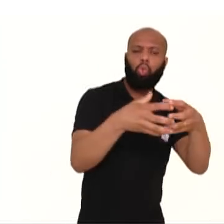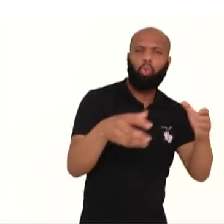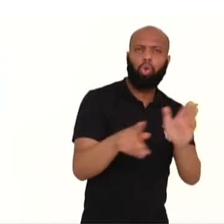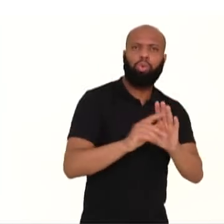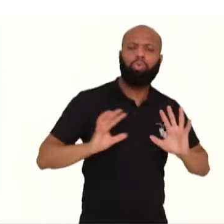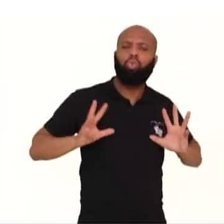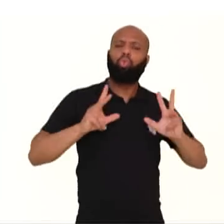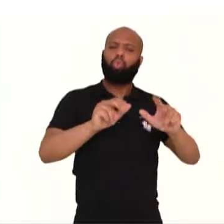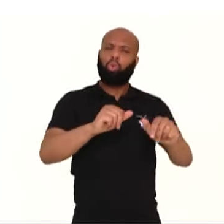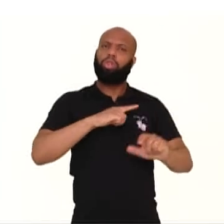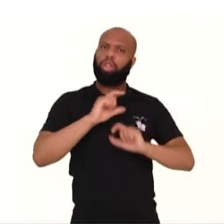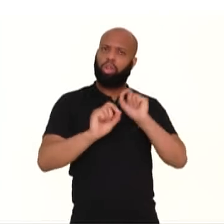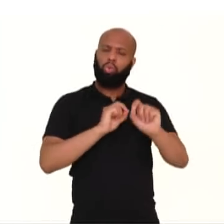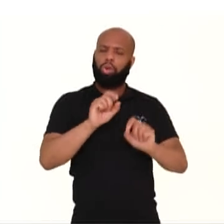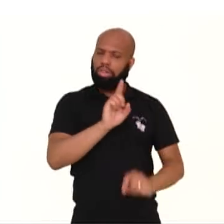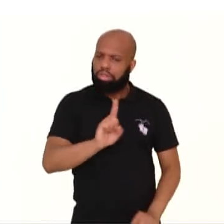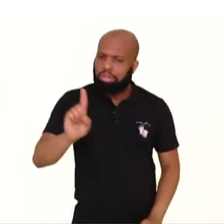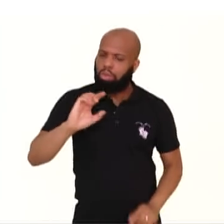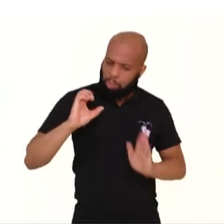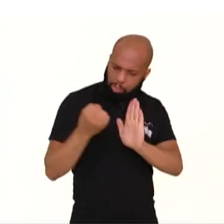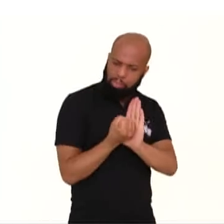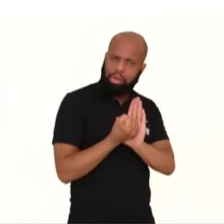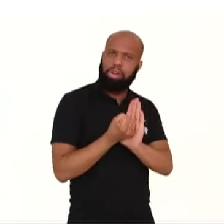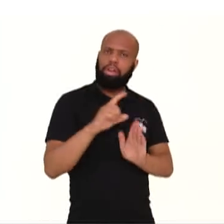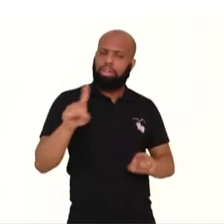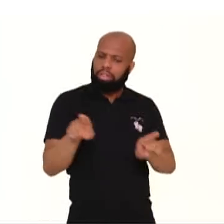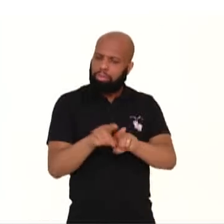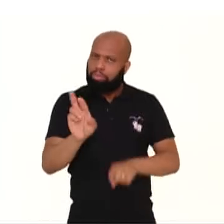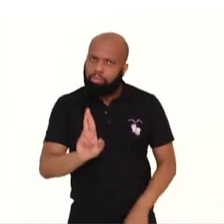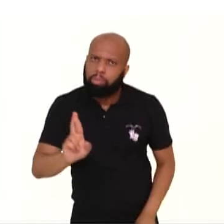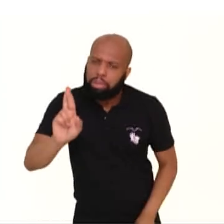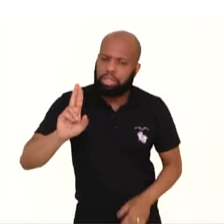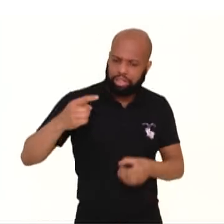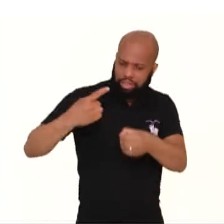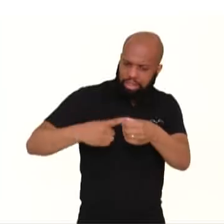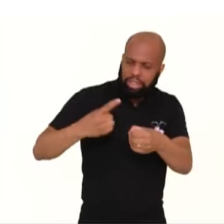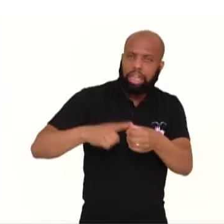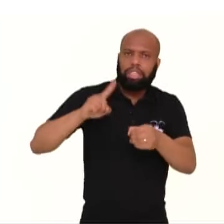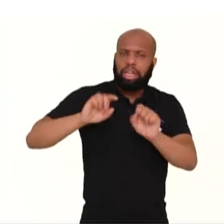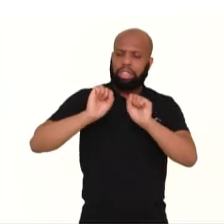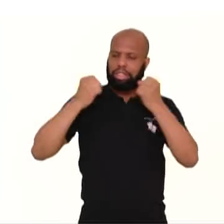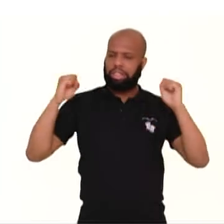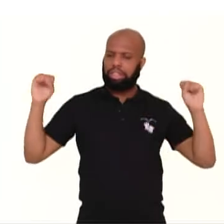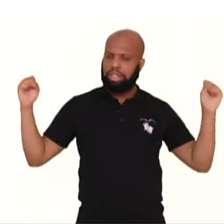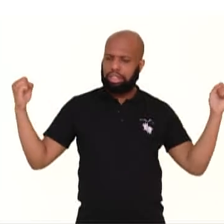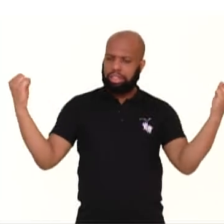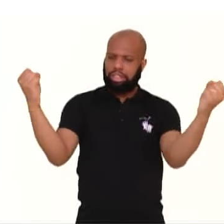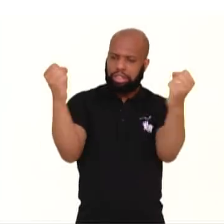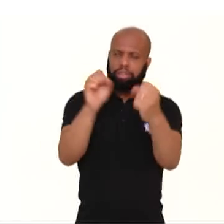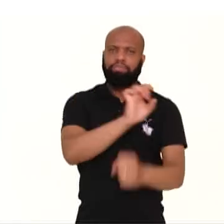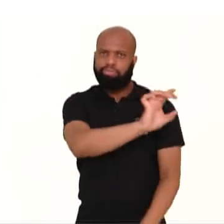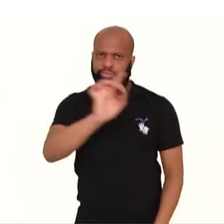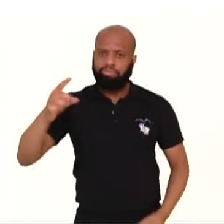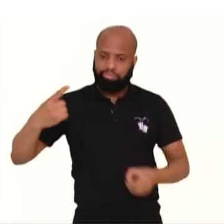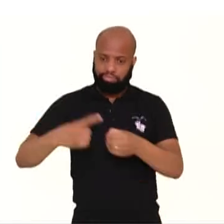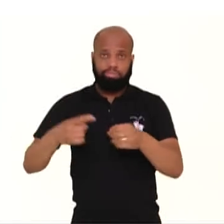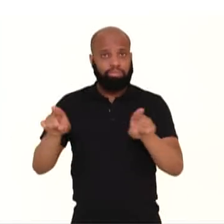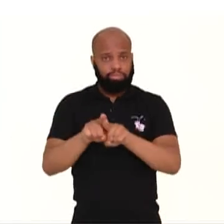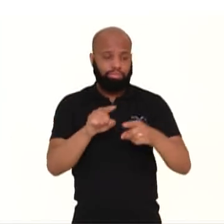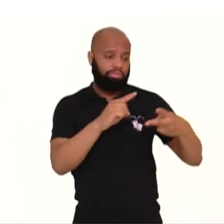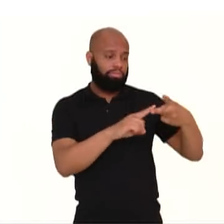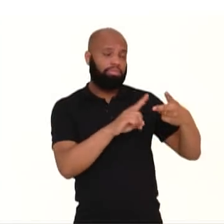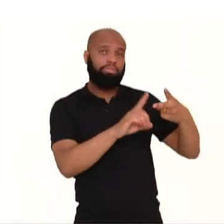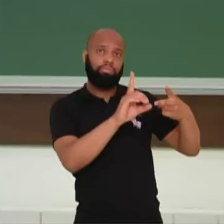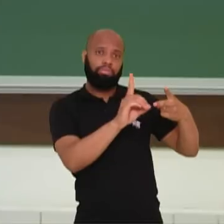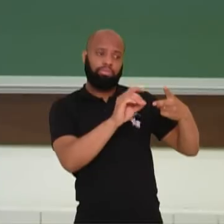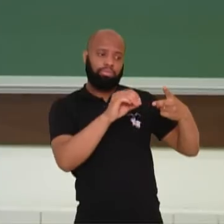pública, que tem um Deus que simboliza, que representa a cidade, um templo próprio em cada cidade. Mas também tem uma religião doméstica. O